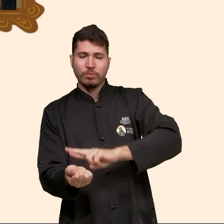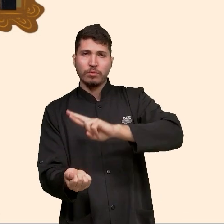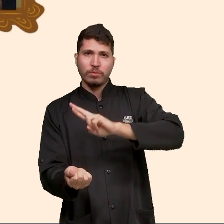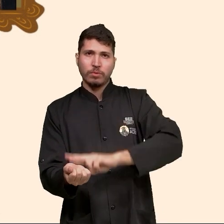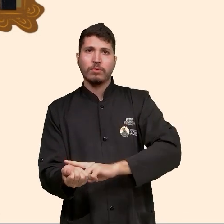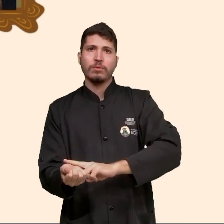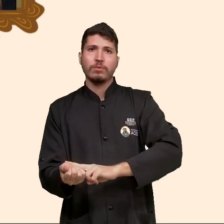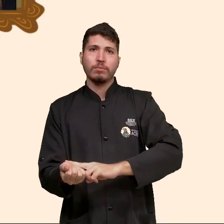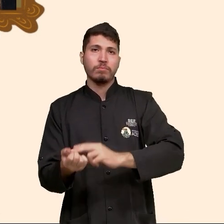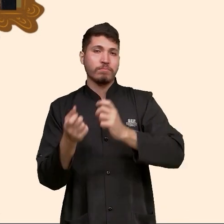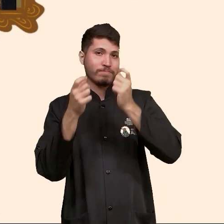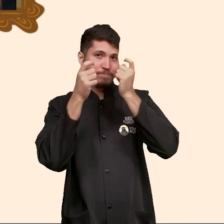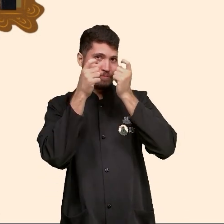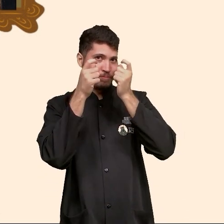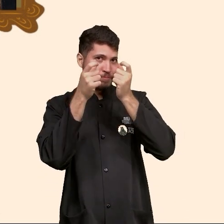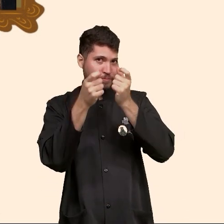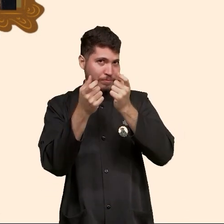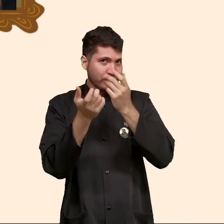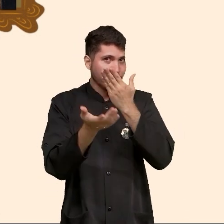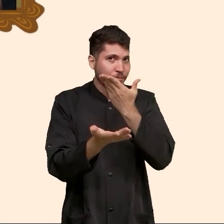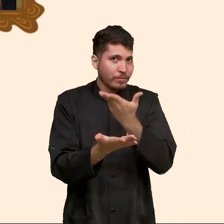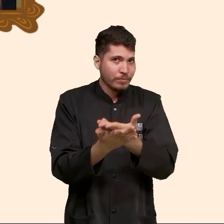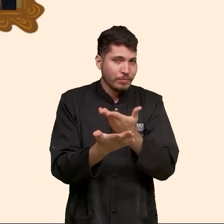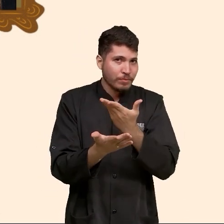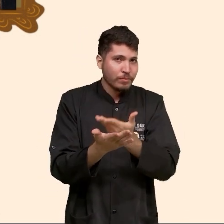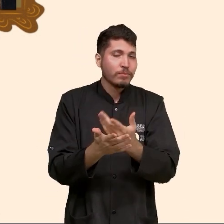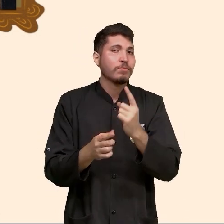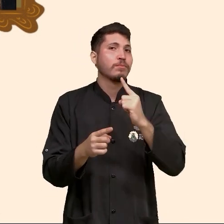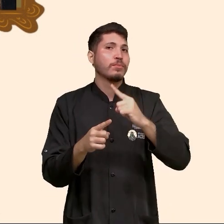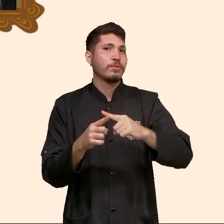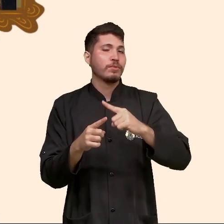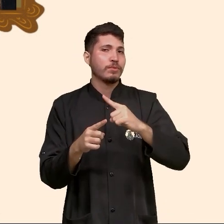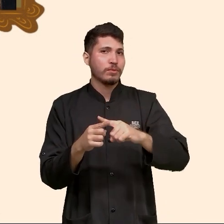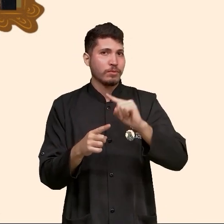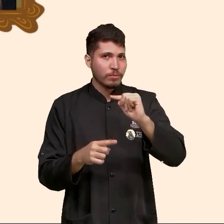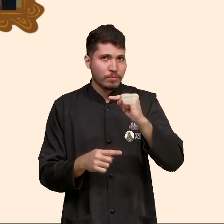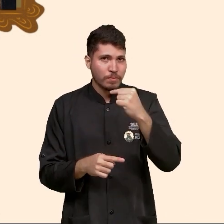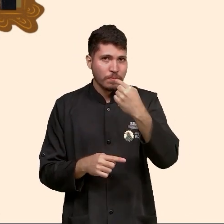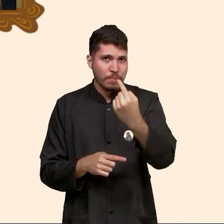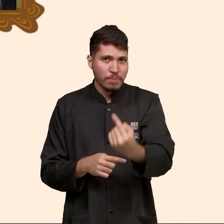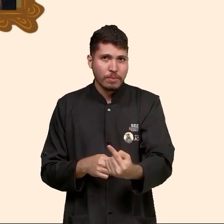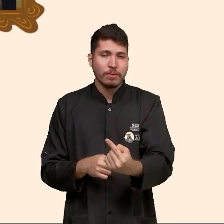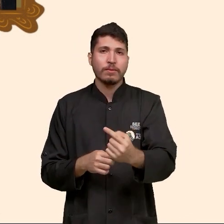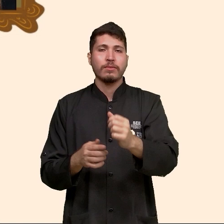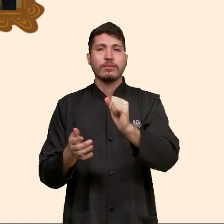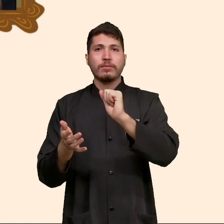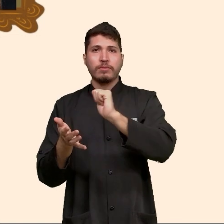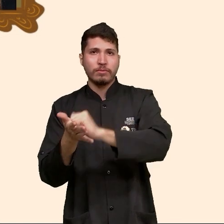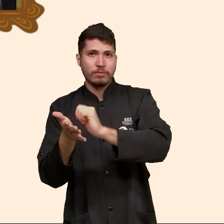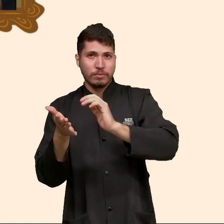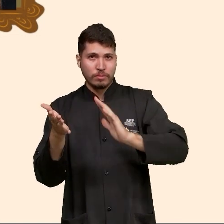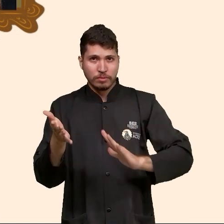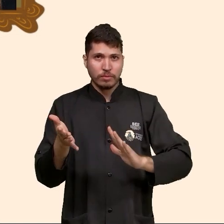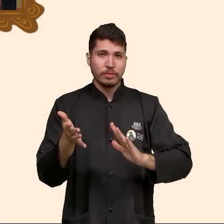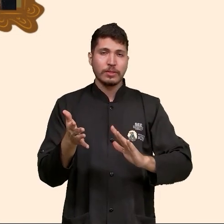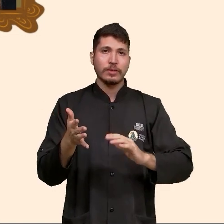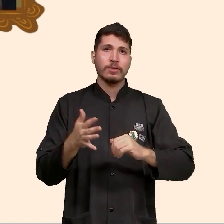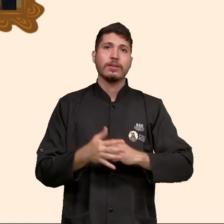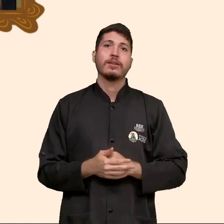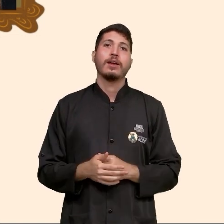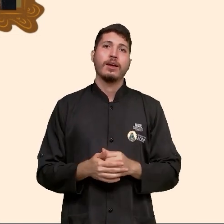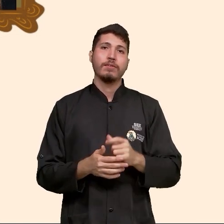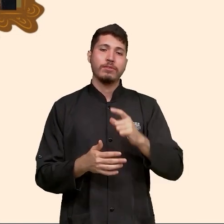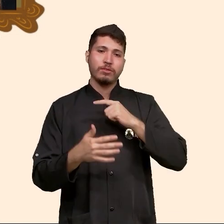sua atenção para a nossa aula, porque a gente vai, daqui a pouco, para a nossa atividade, e aí a gente vai ter